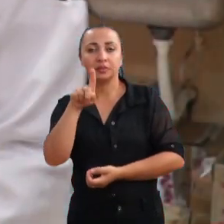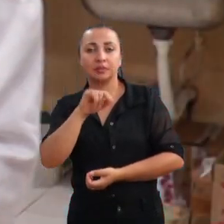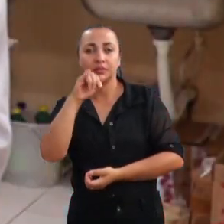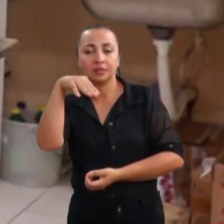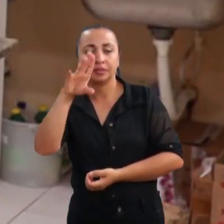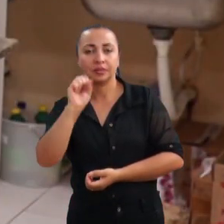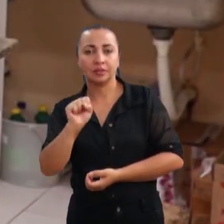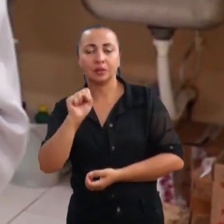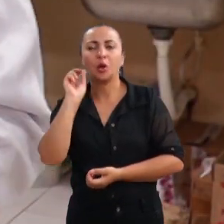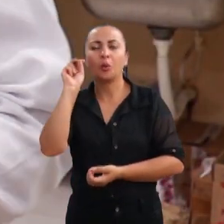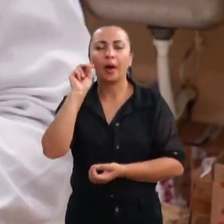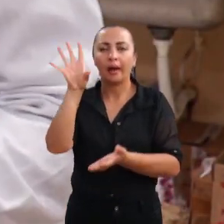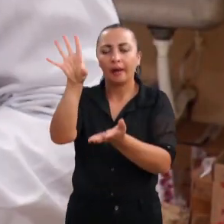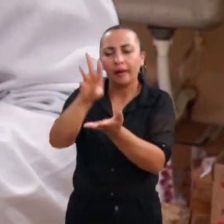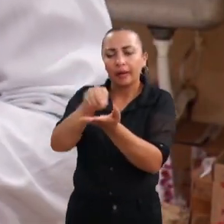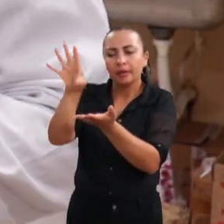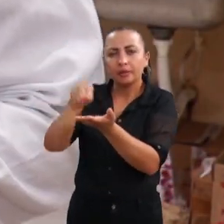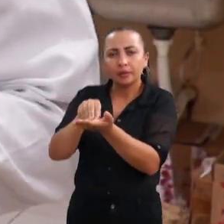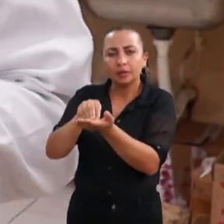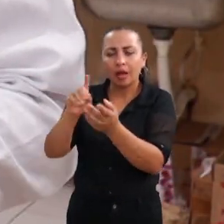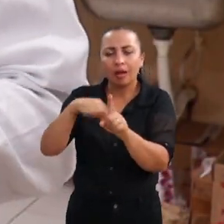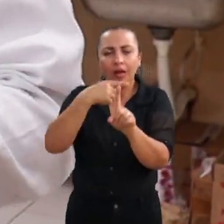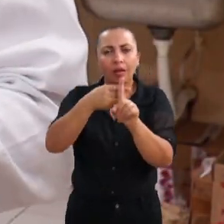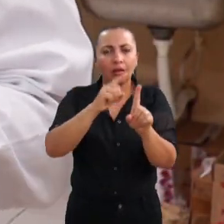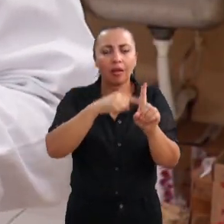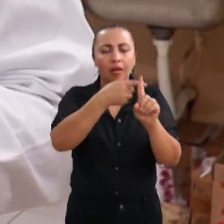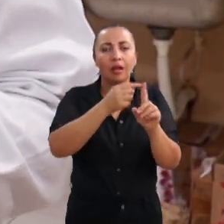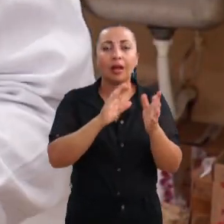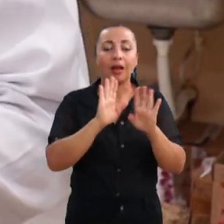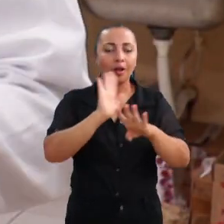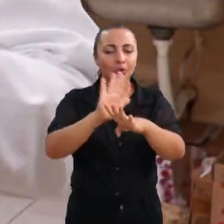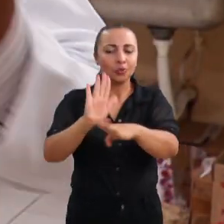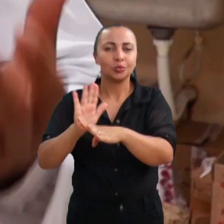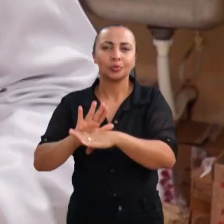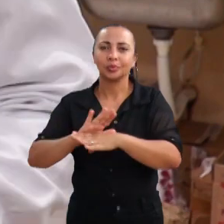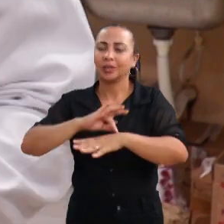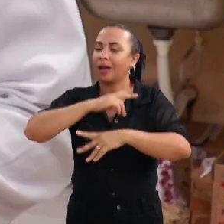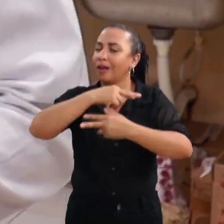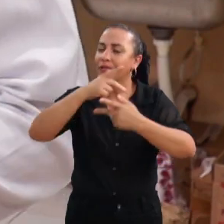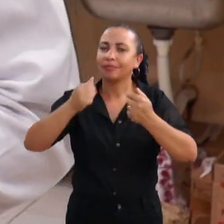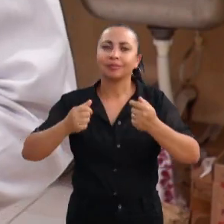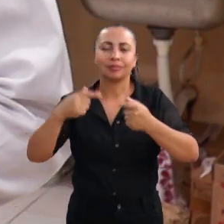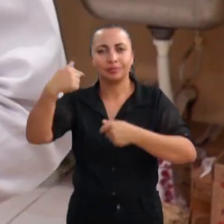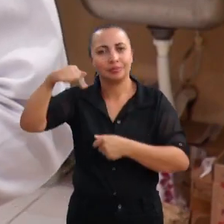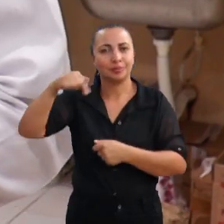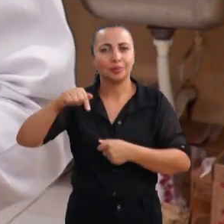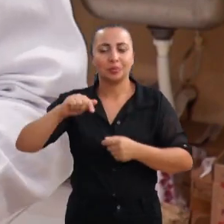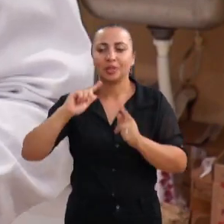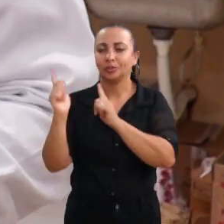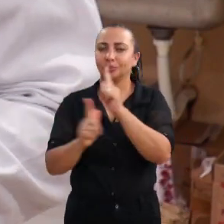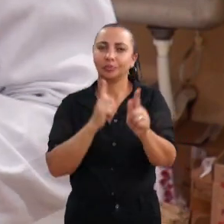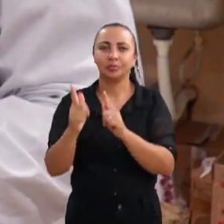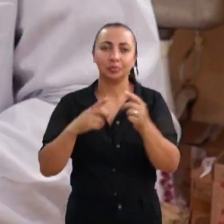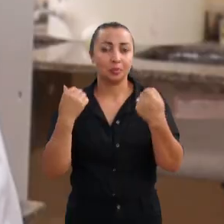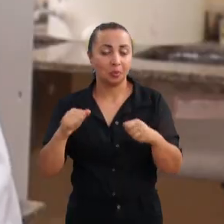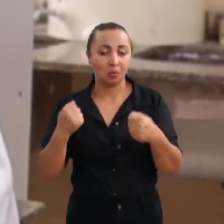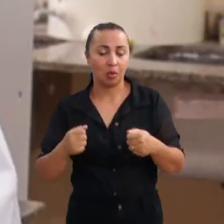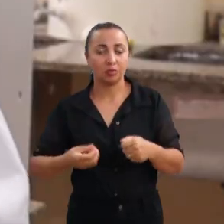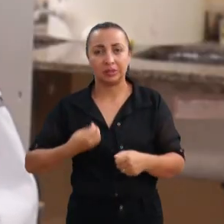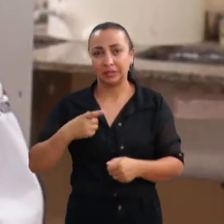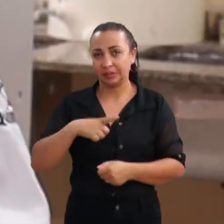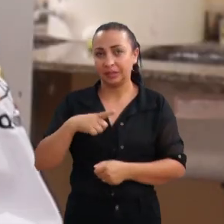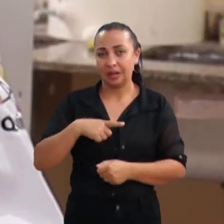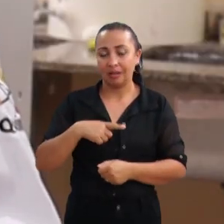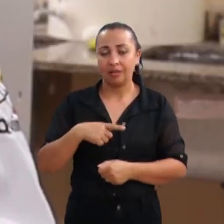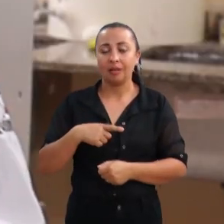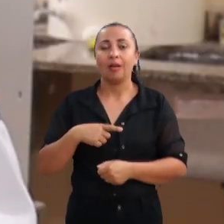As enzimas são catalisadores biológicos que ajudam nos processos de diversas reações químicas, de um modo geral. Elas podem